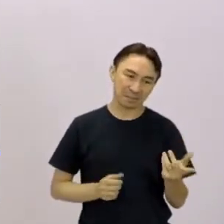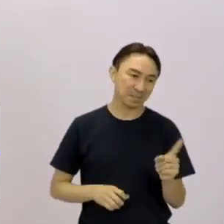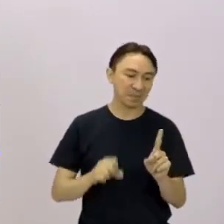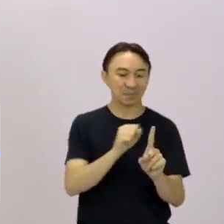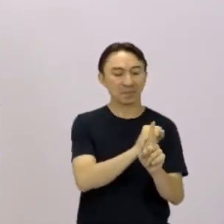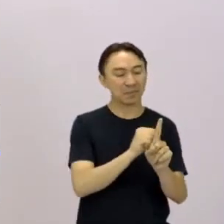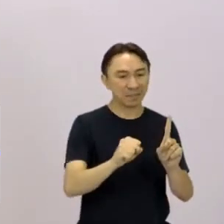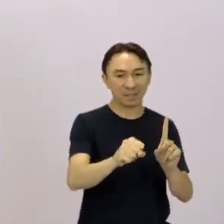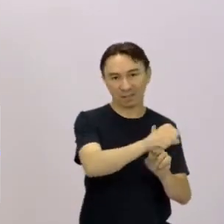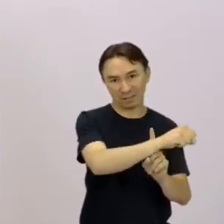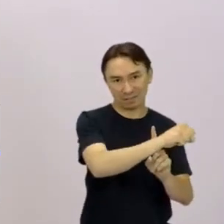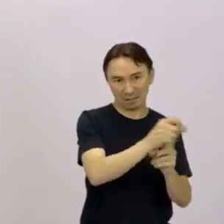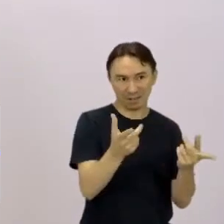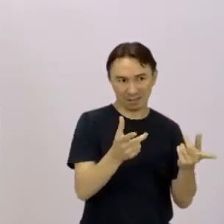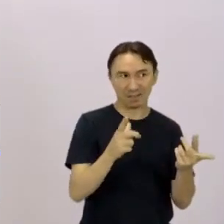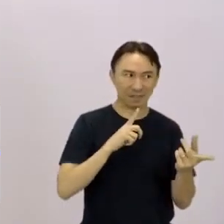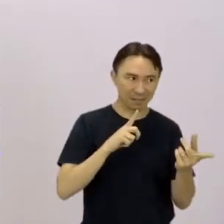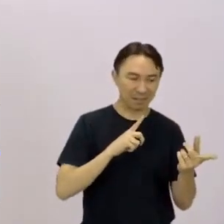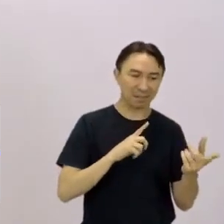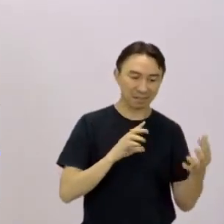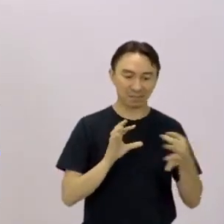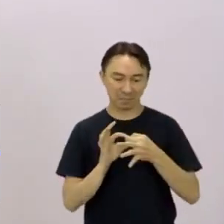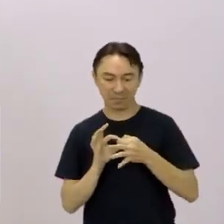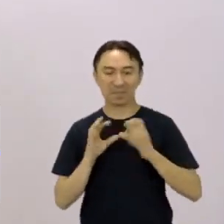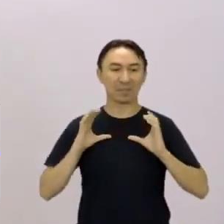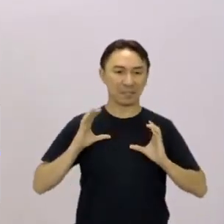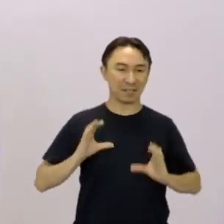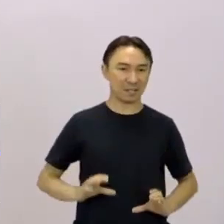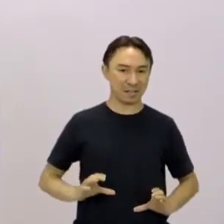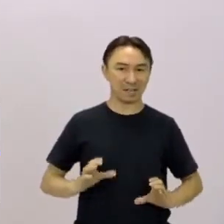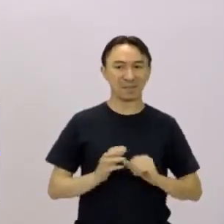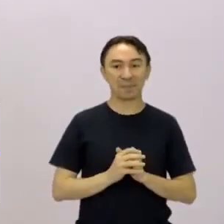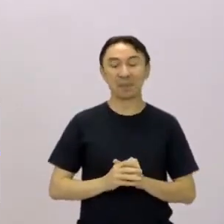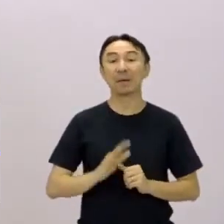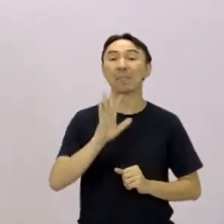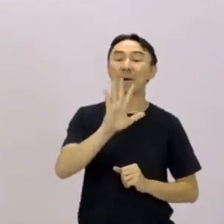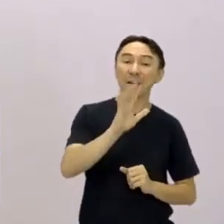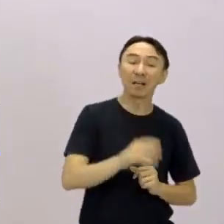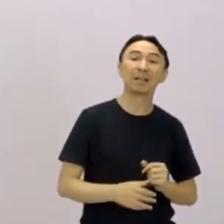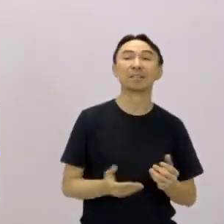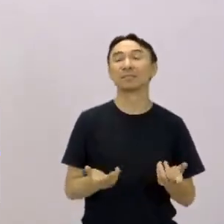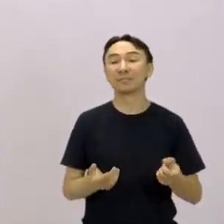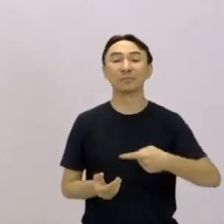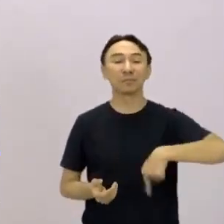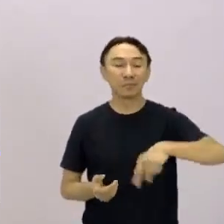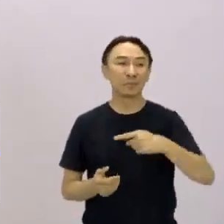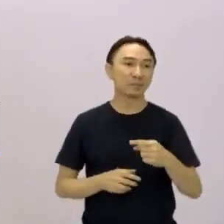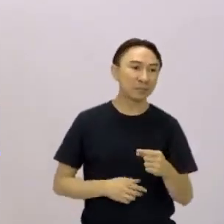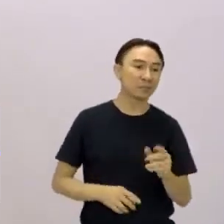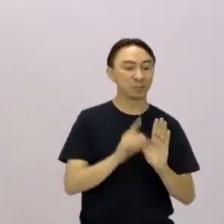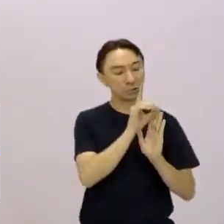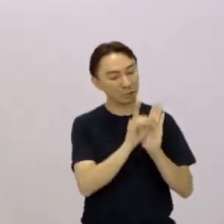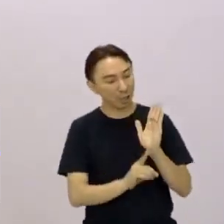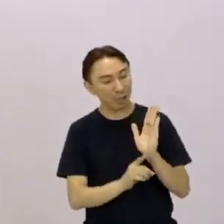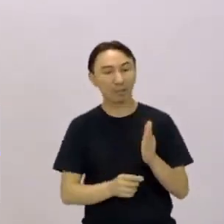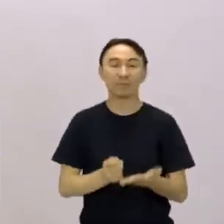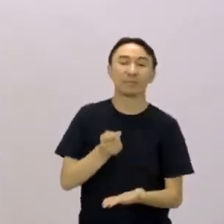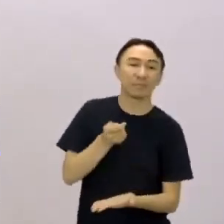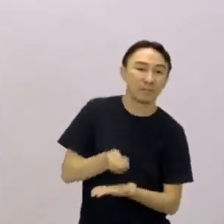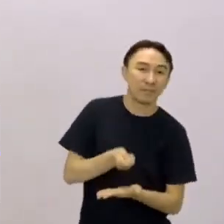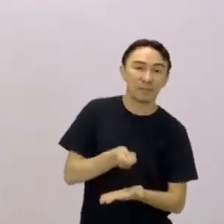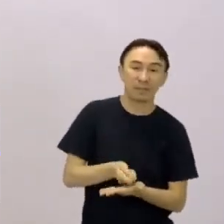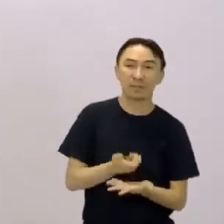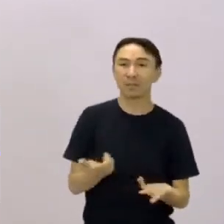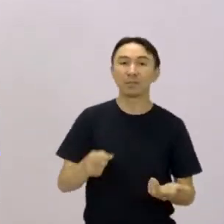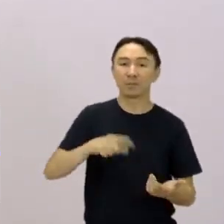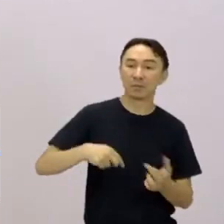nossa vida cotidiana, né? Que a gente vai discutir aí, né, os nossos direitos, os nossos deveres, qual é o nosso papel dentro de uma sociedade, o que a gente pode, o que a